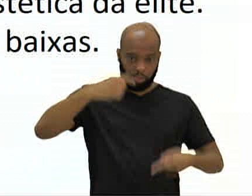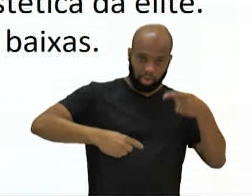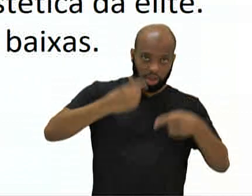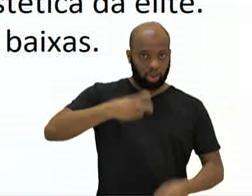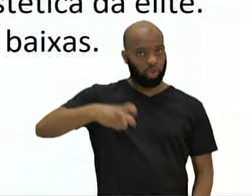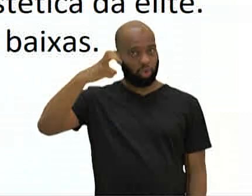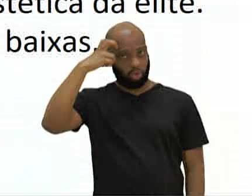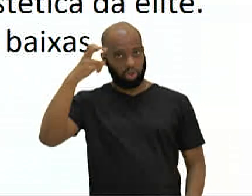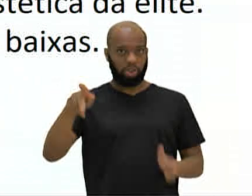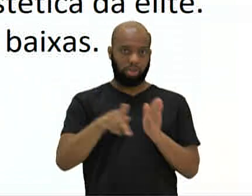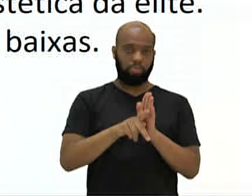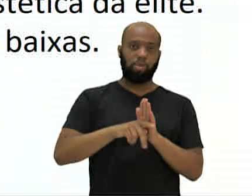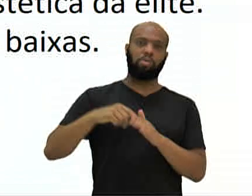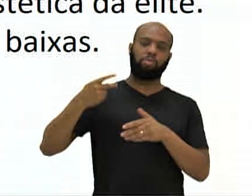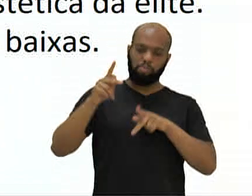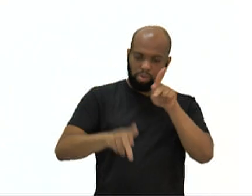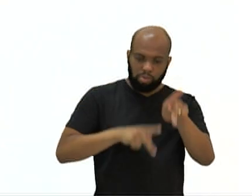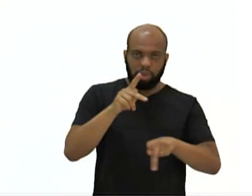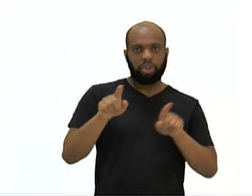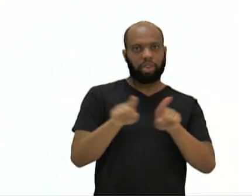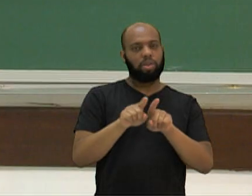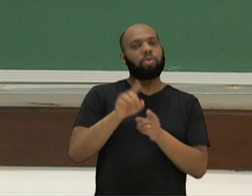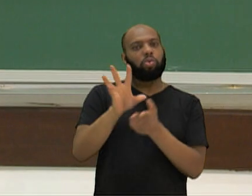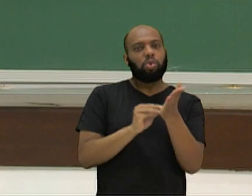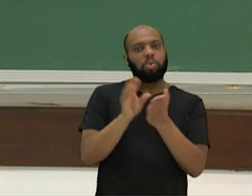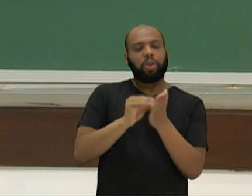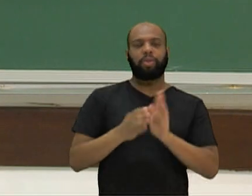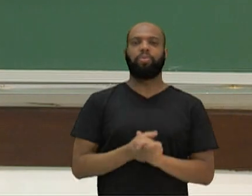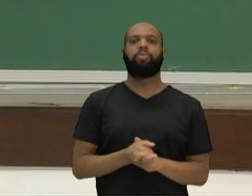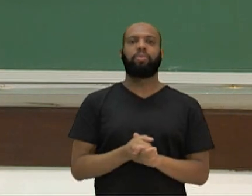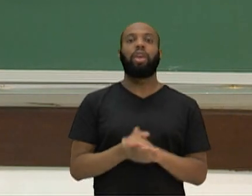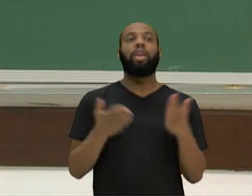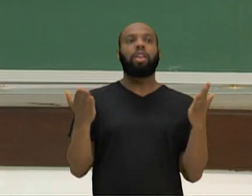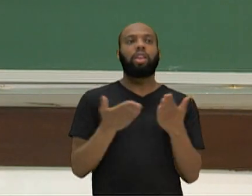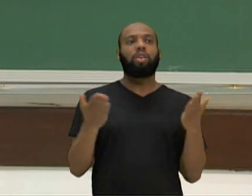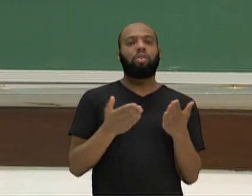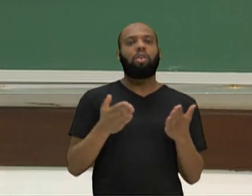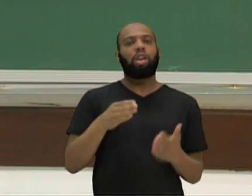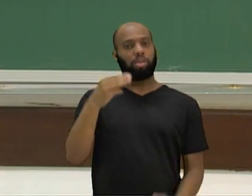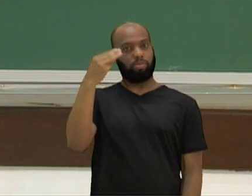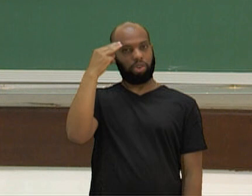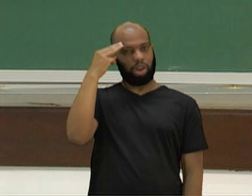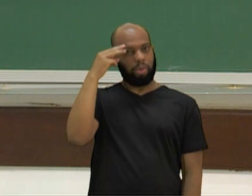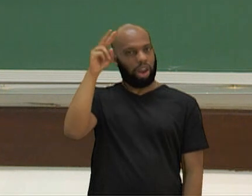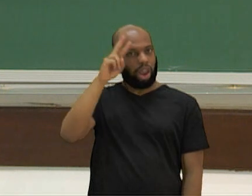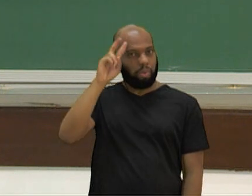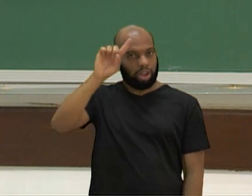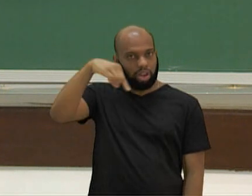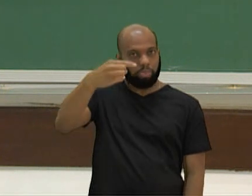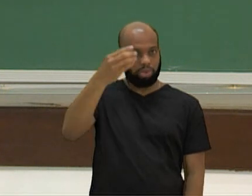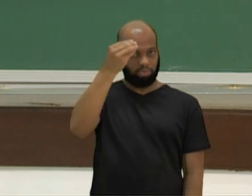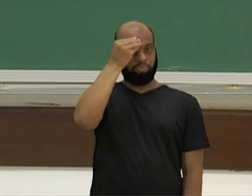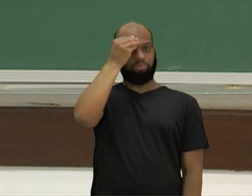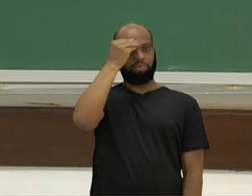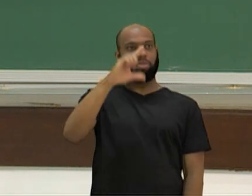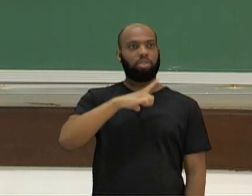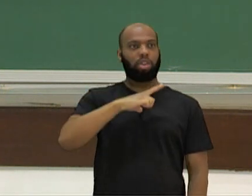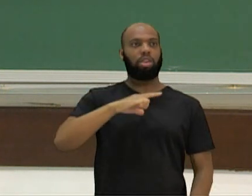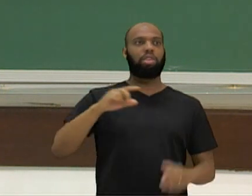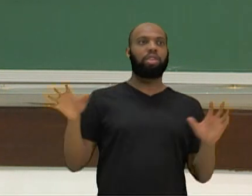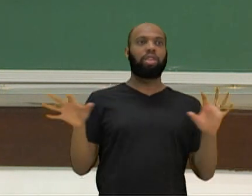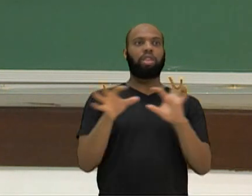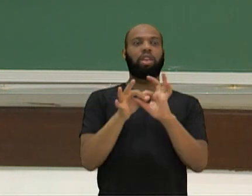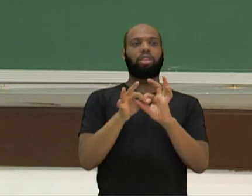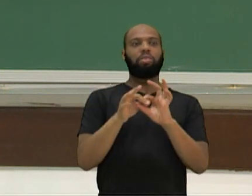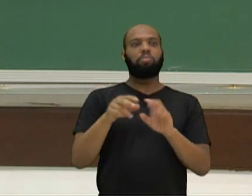cultura erudita, o que é a popular, tá? Anotem lá. Então, só para a gente memorizar aqui, cultura popular tem relação com a tradição e